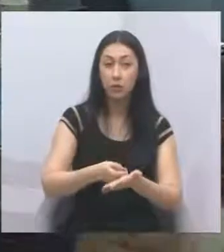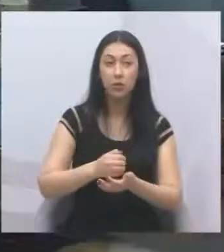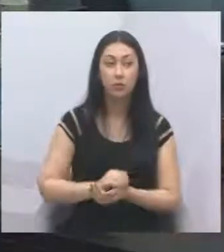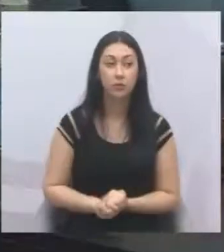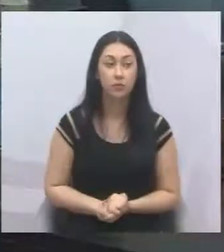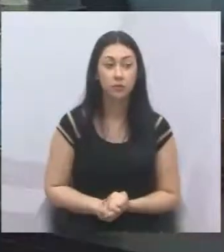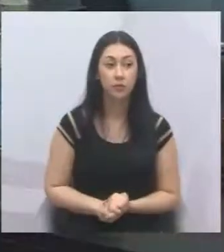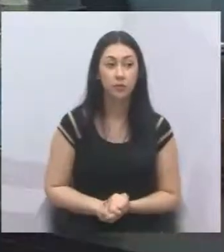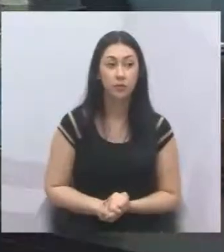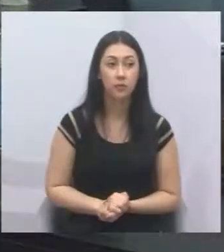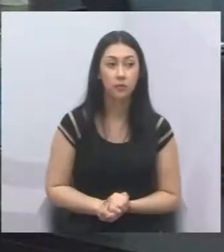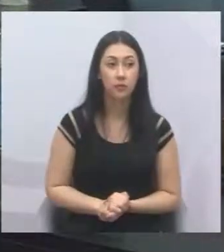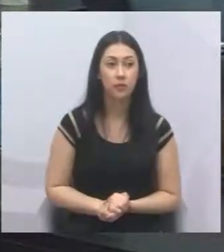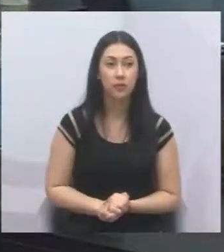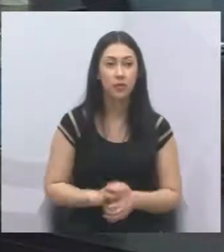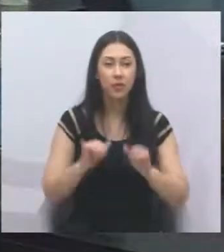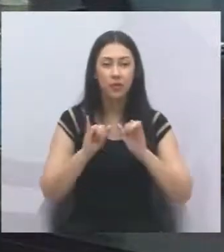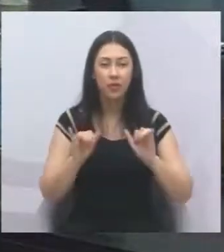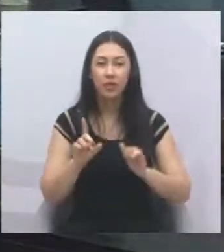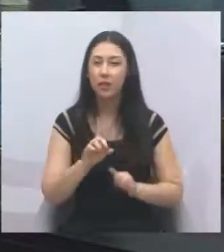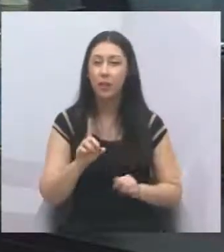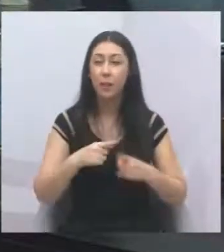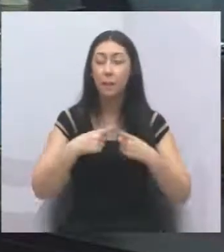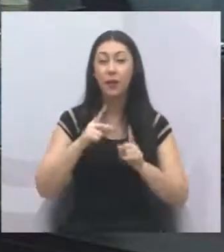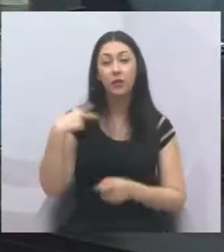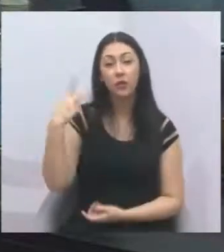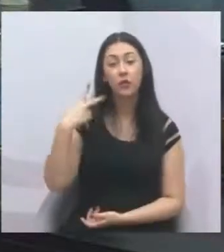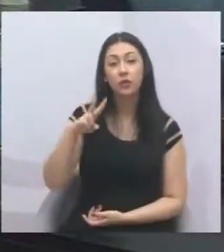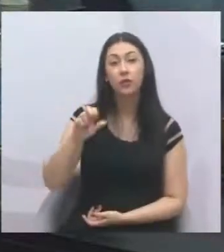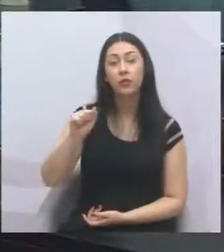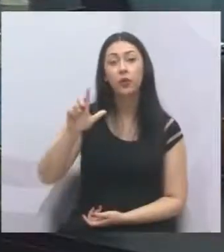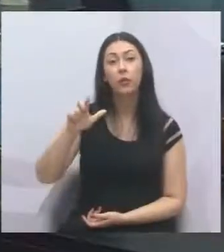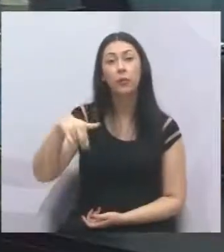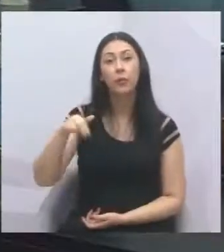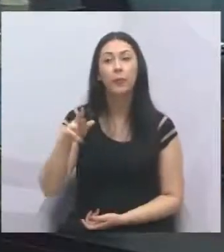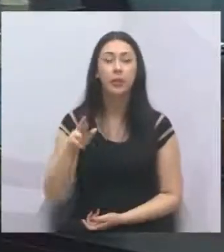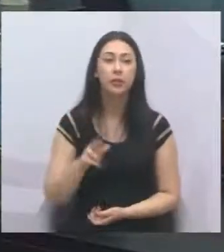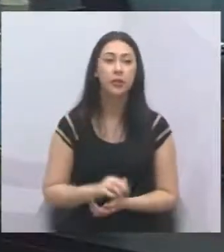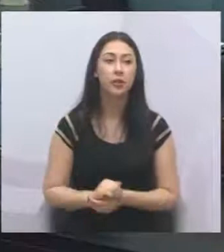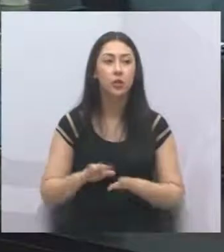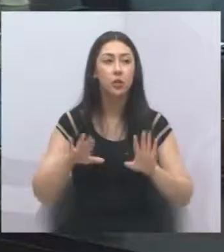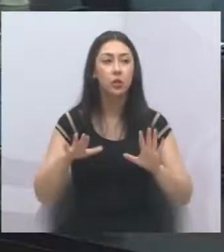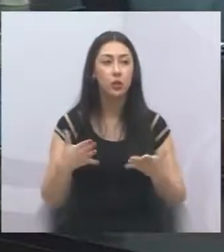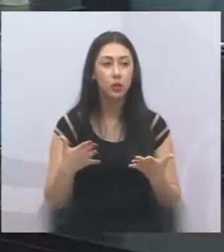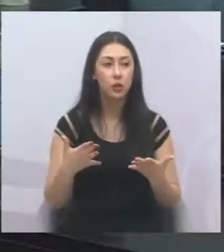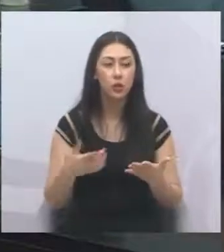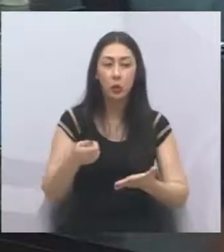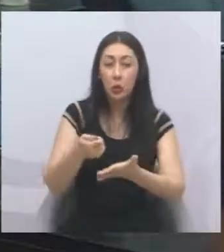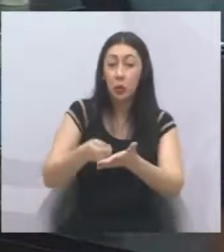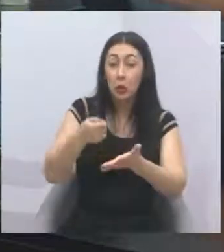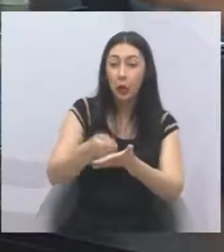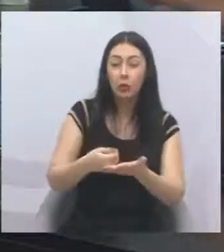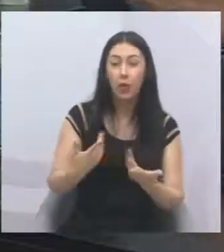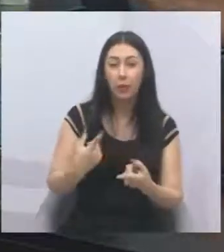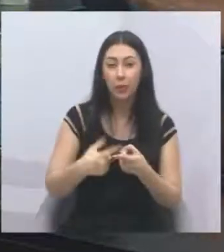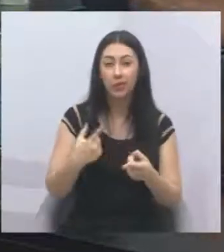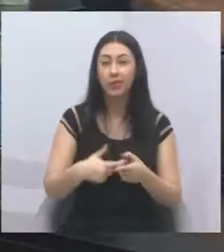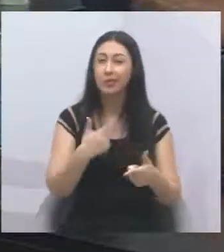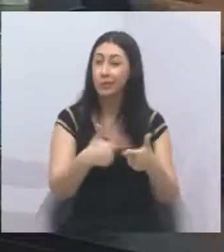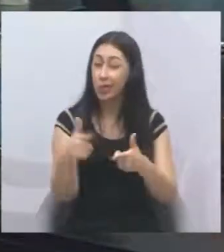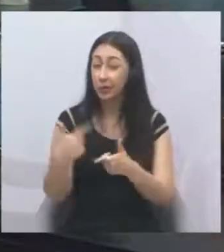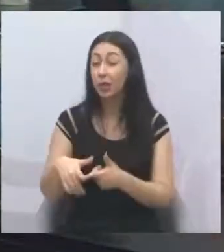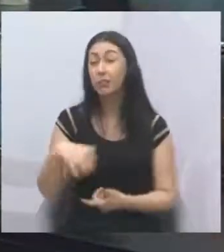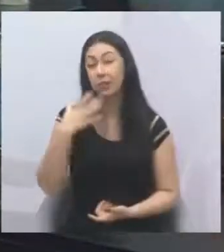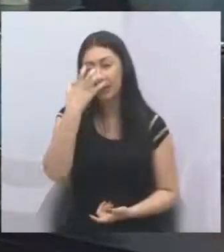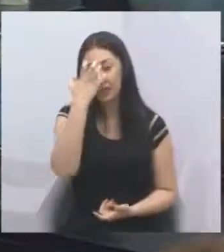Municipal. Não é redundante falar, mas o vereador Valmir, quando cobra o prefeito Isaías, a gente vê que a situação está ruim mesmo,